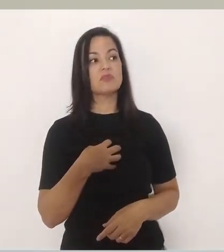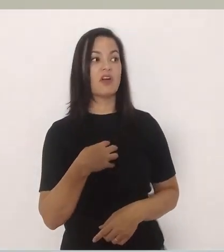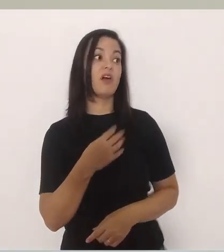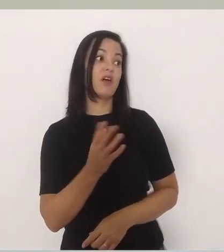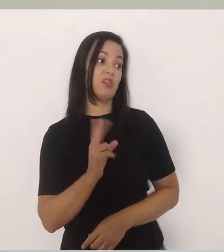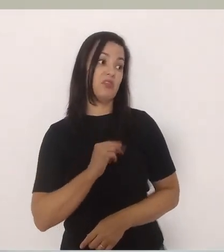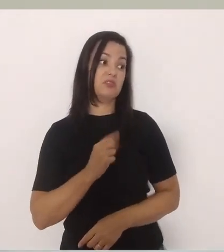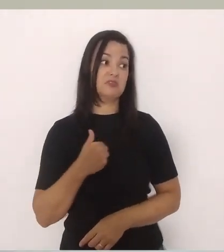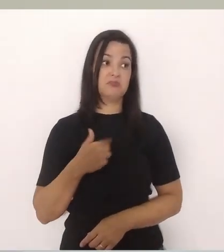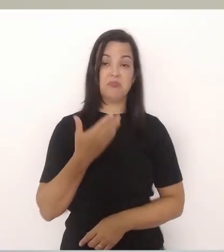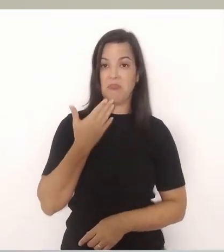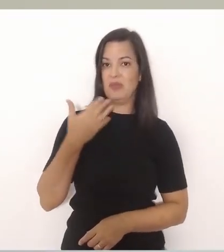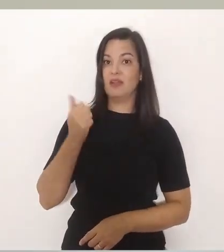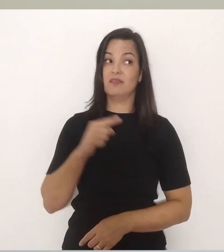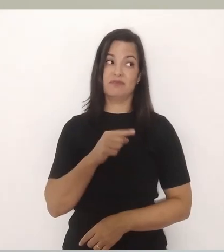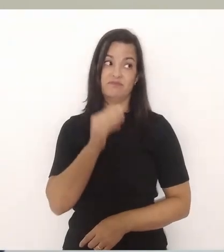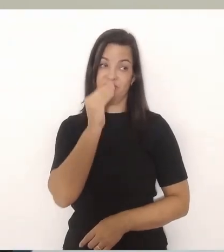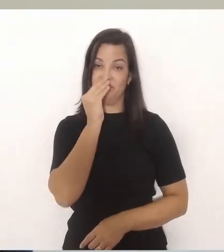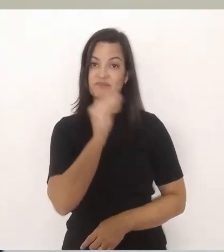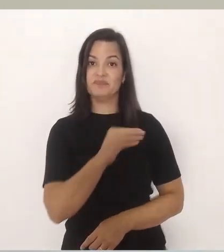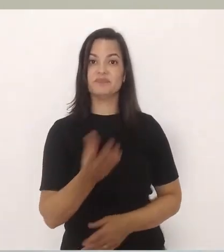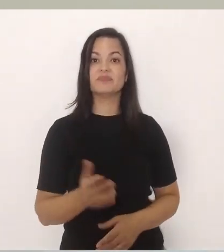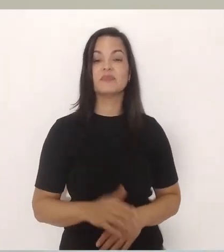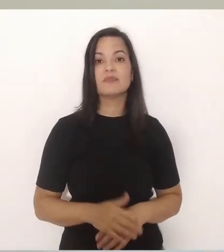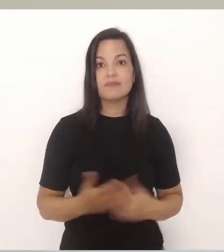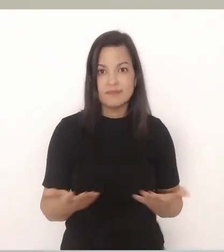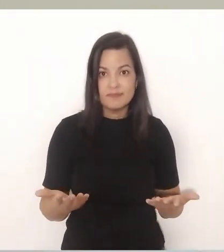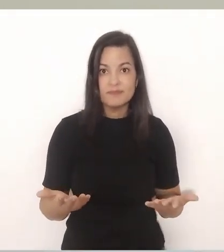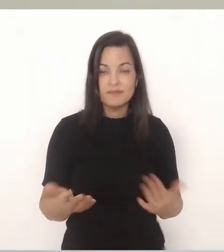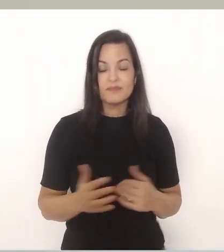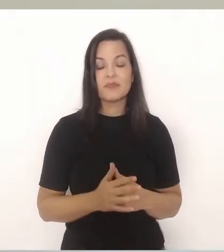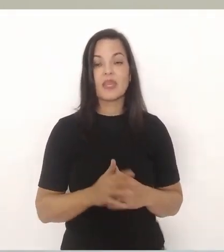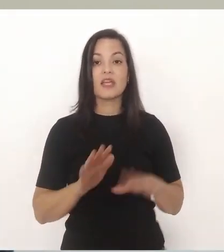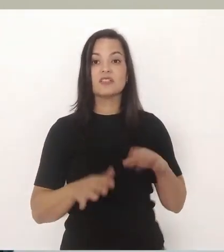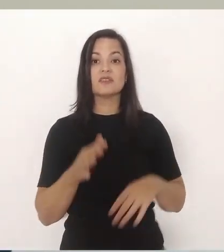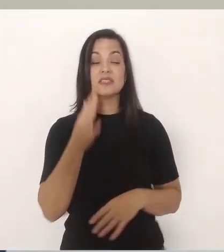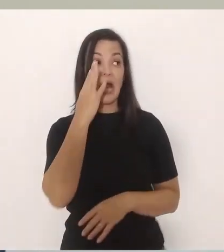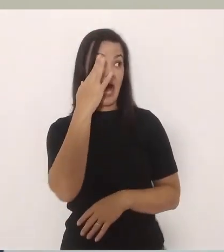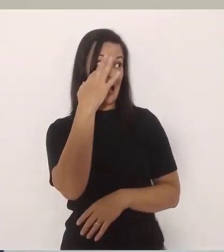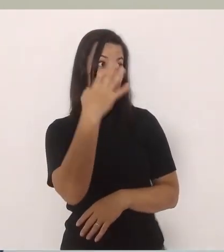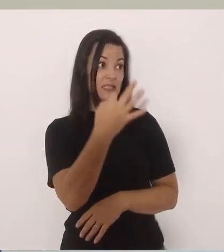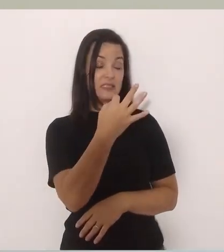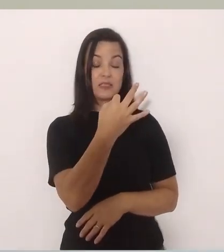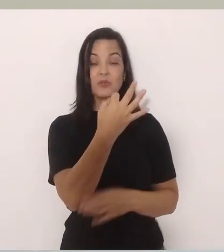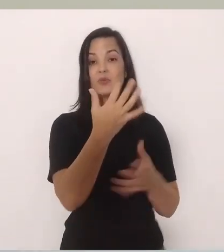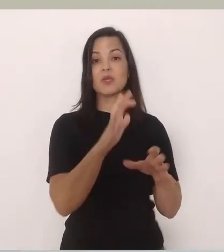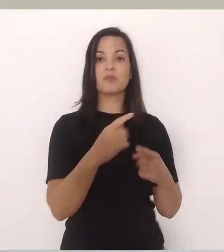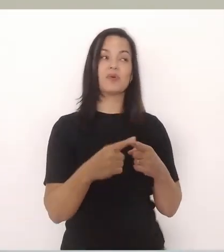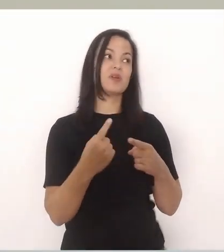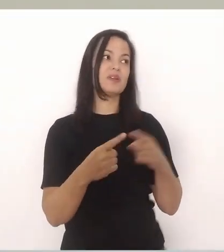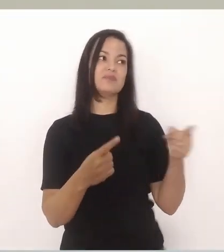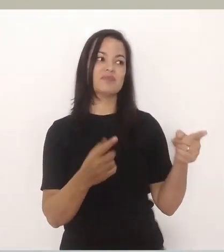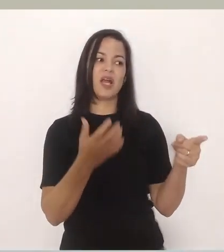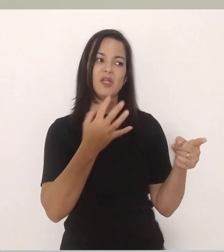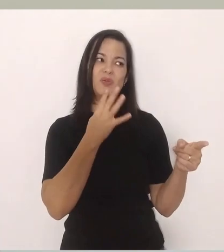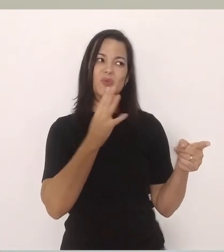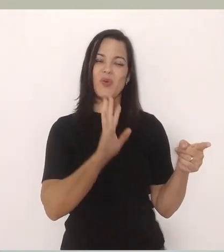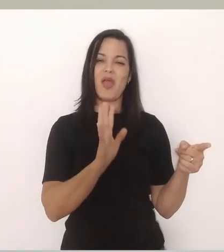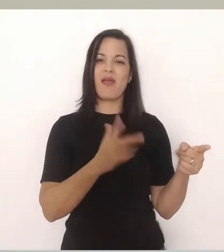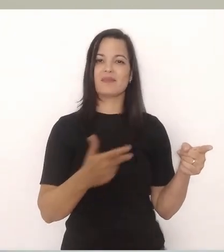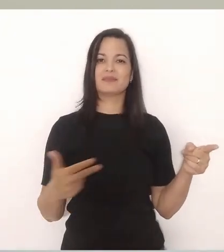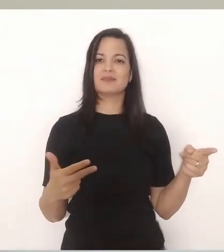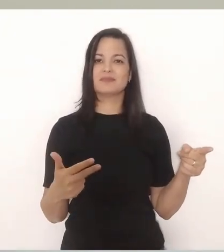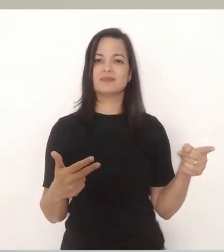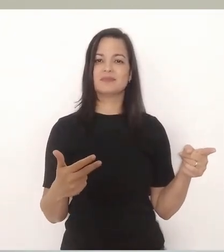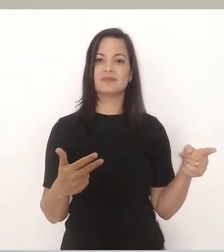Tantas vezes nós não damos atenção àquilo que outras pessoas estão falando porque nós as julgamos menos sábias do que nós.